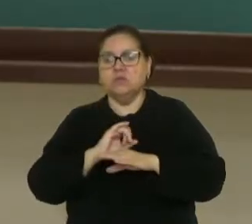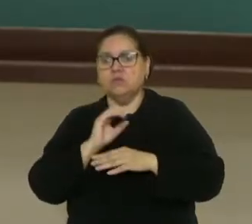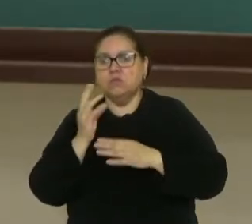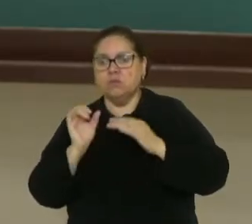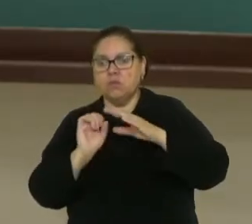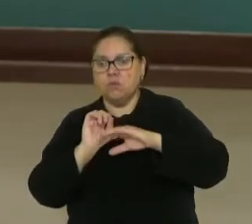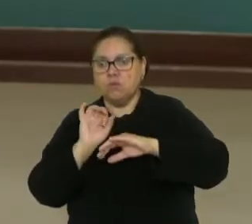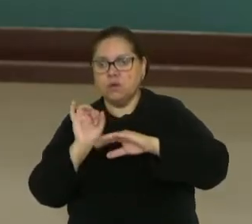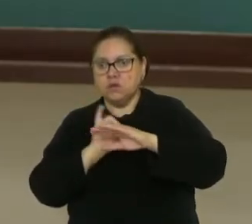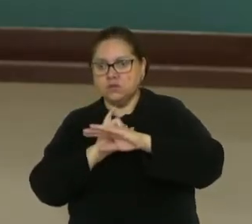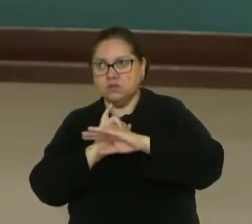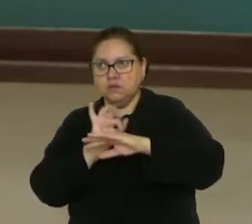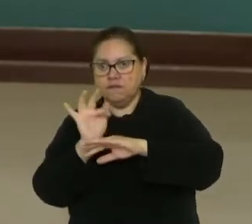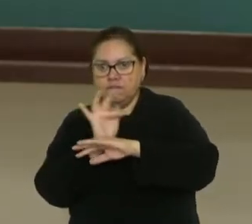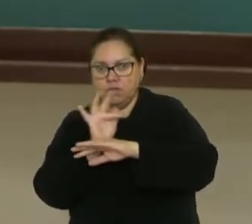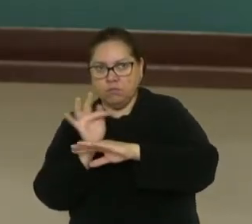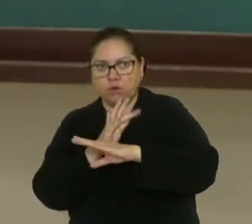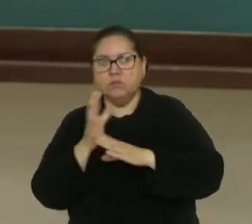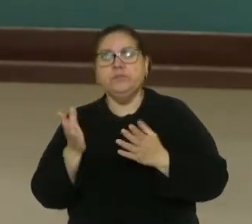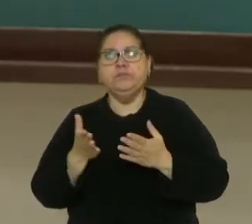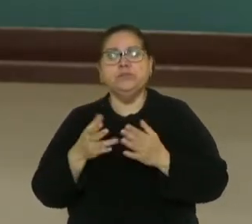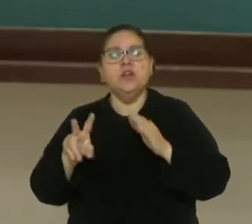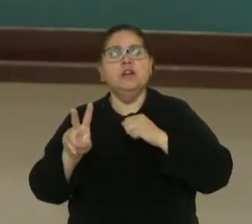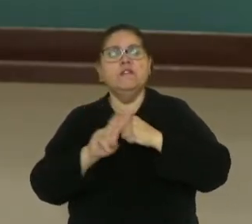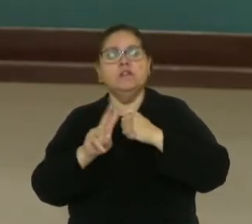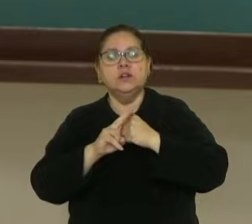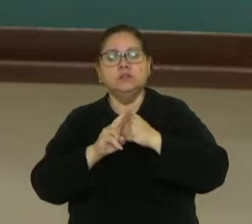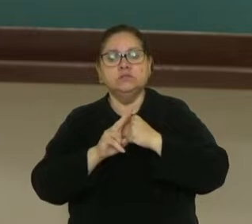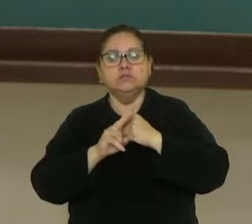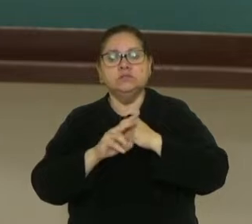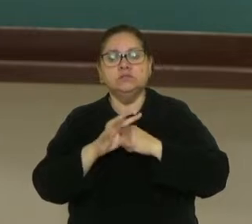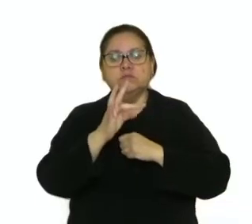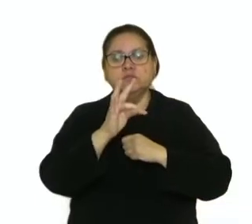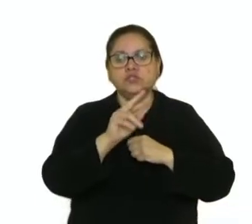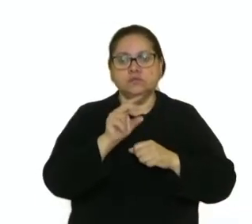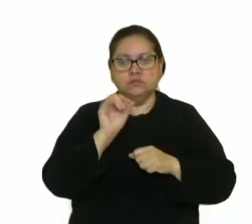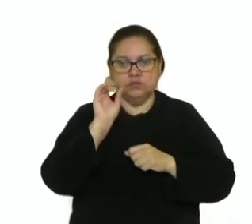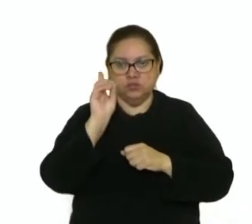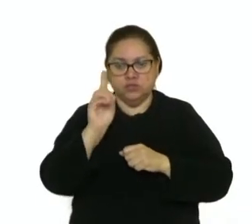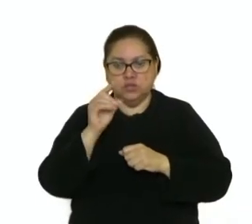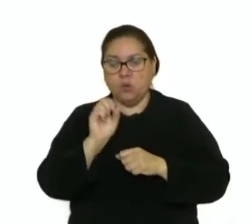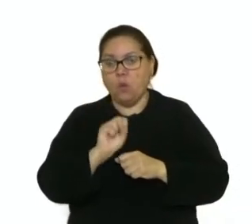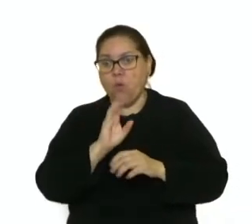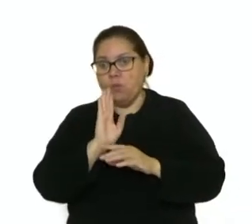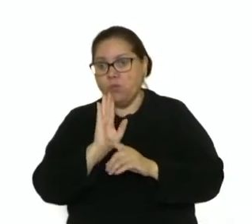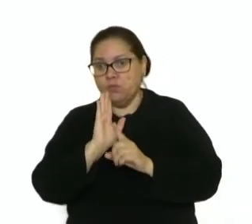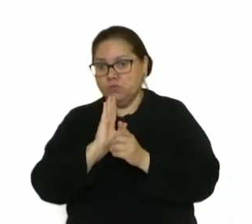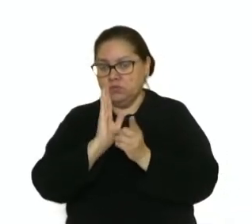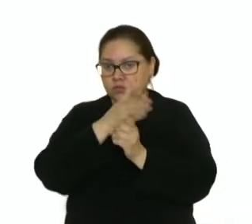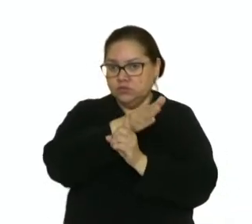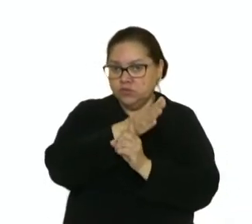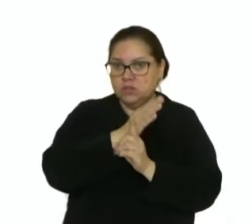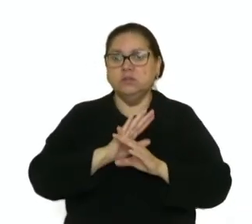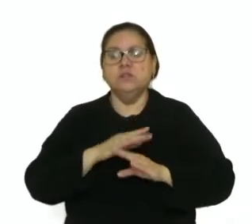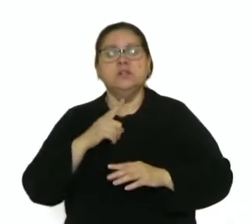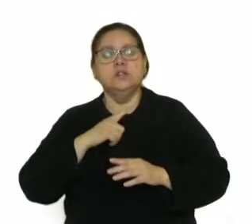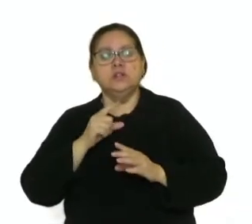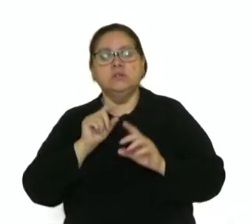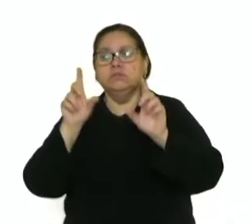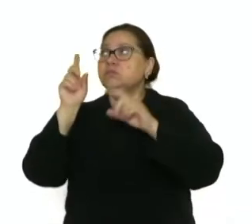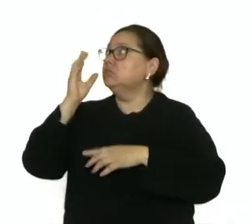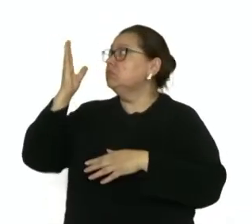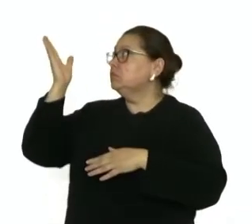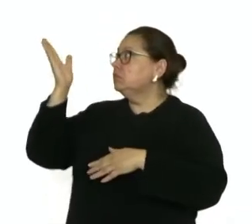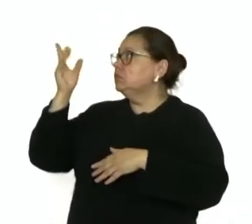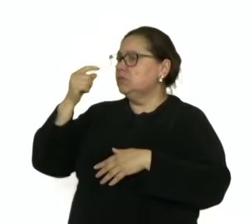variedade padrão. Os verbos podem ser transitivos diretos, né, ou indiretos. Então temos aqui uma imagem,